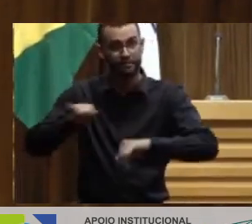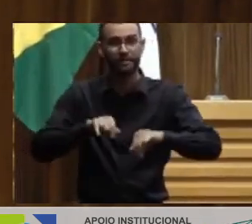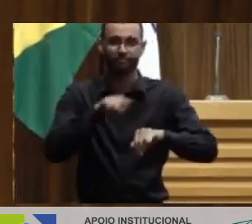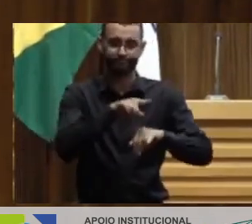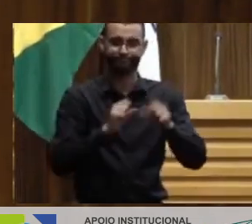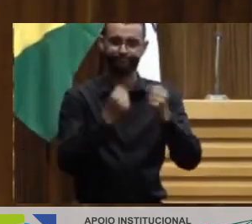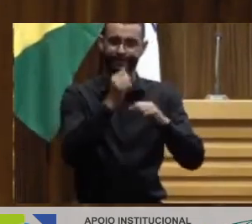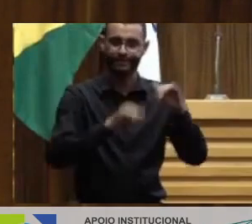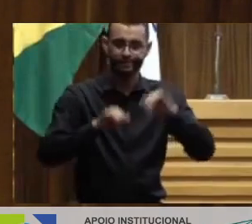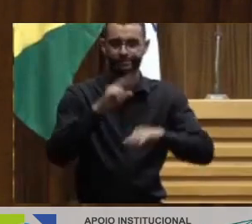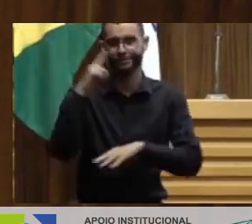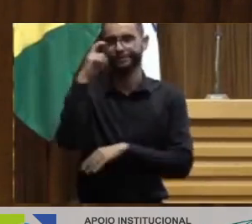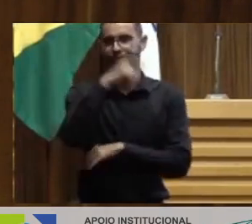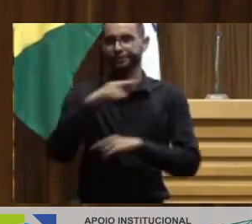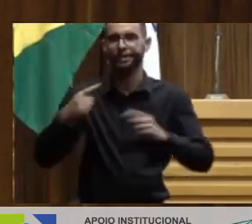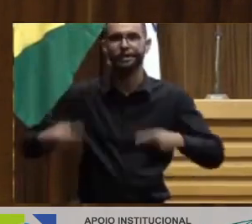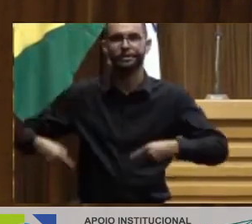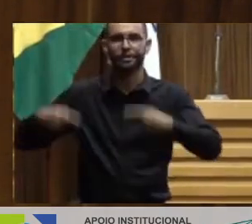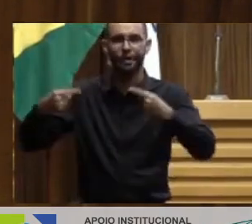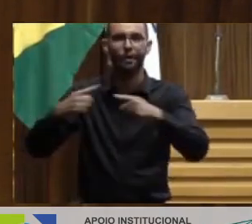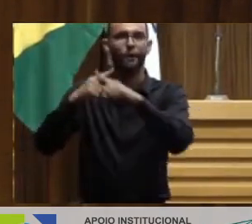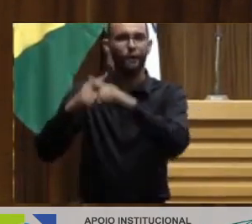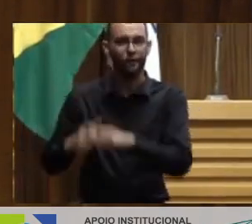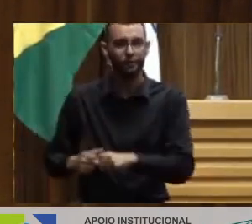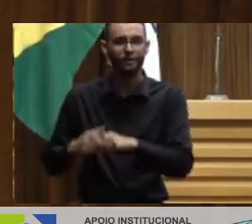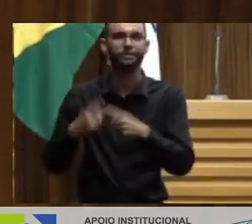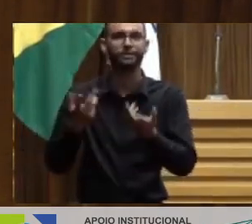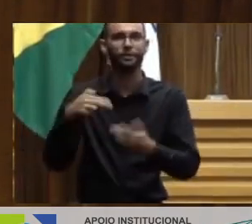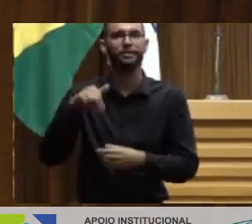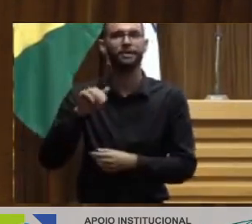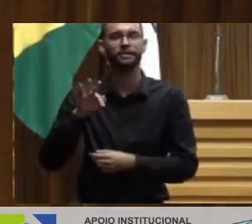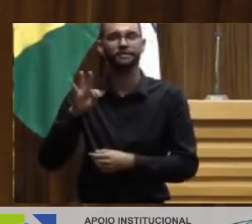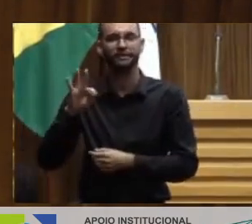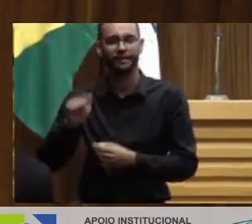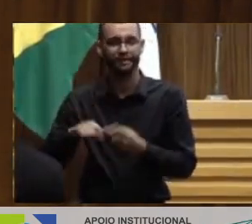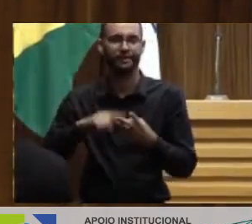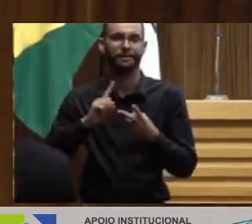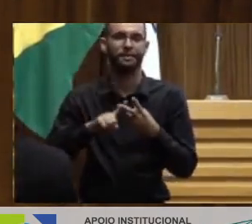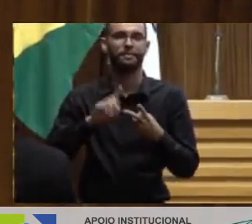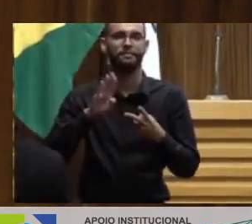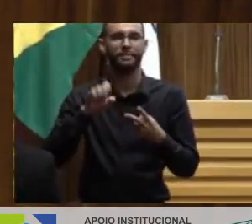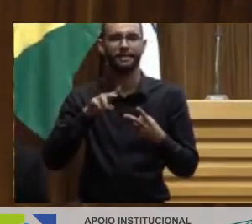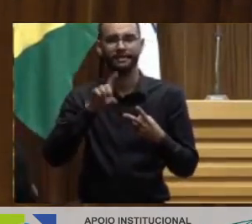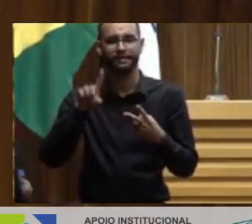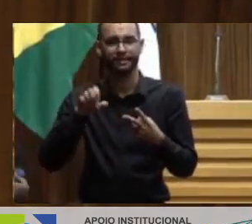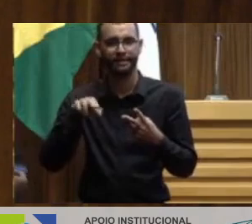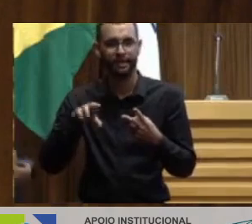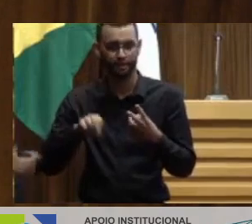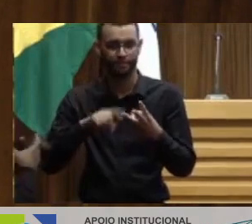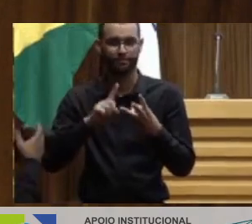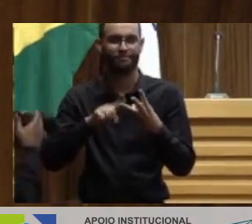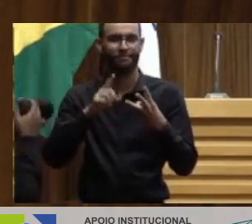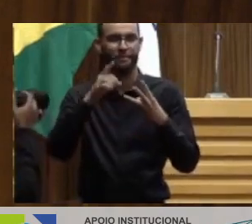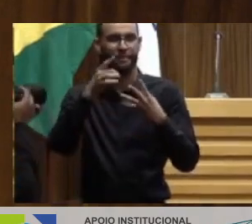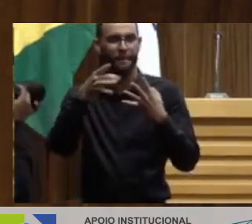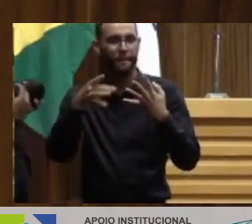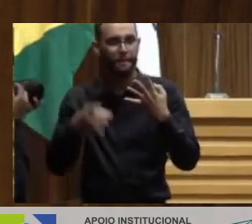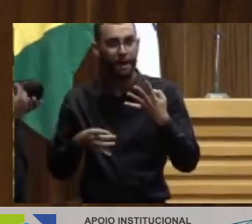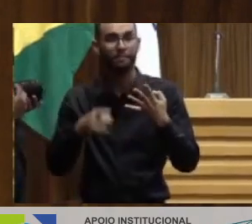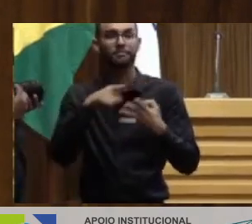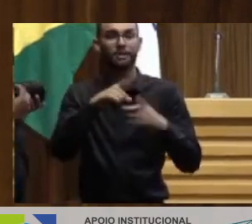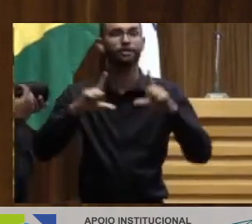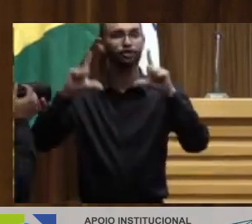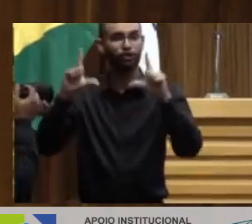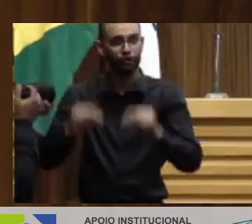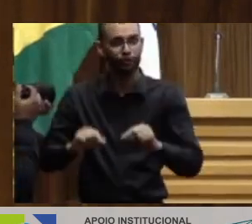competir. Então, quais são os insumos? Nafta, tolueno, benzeno, propano, butano, baixa PIS/COFINS,